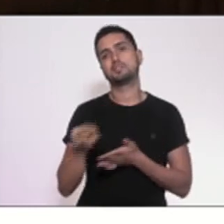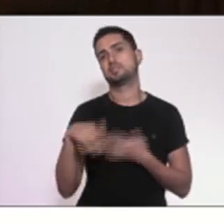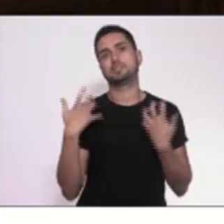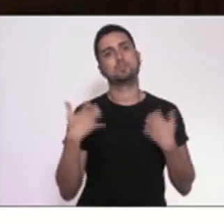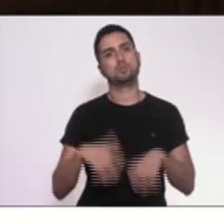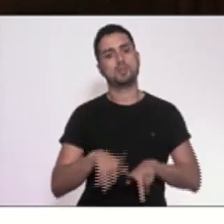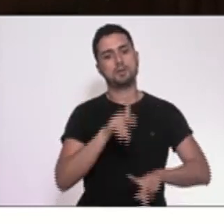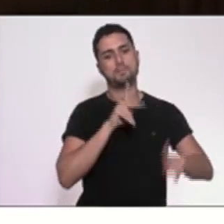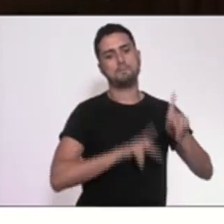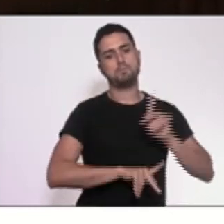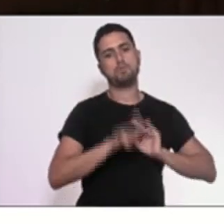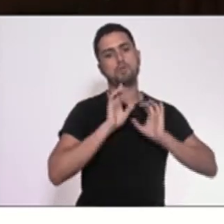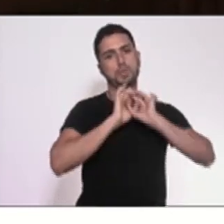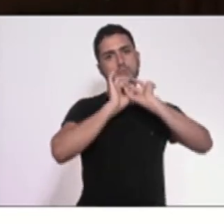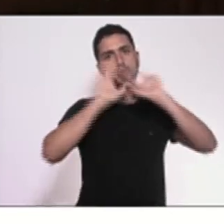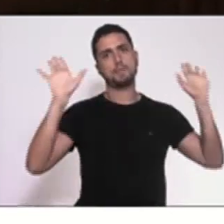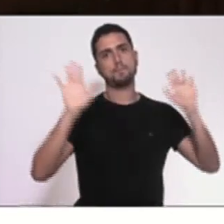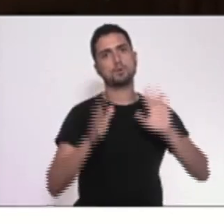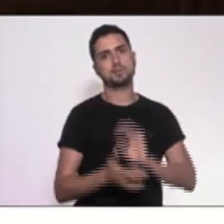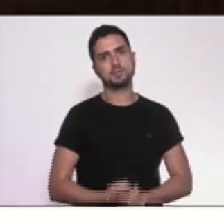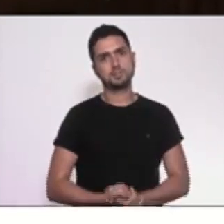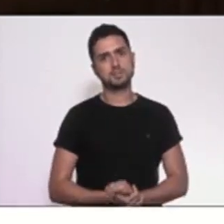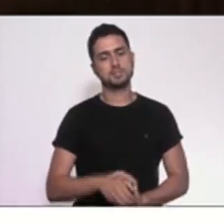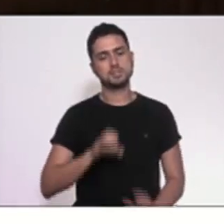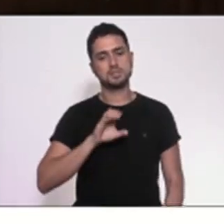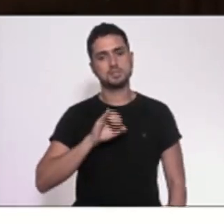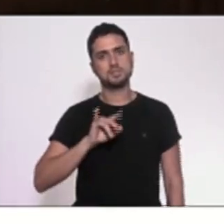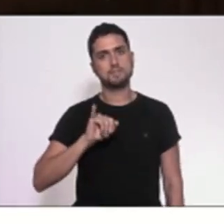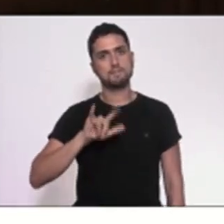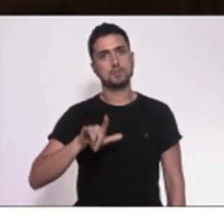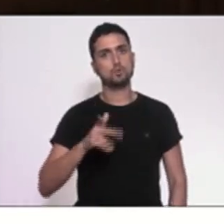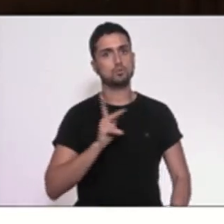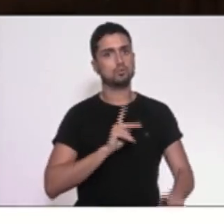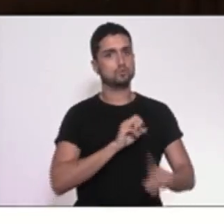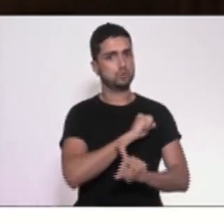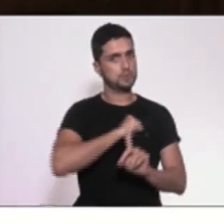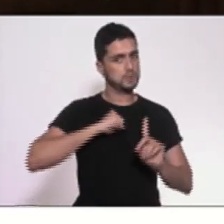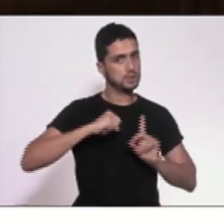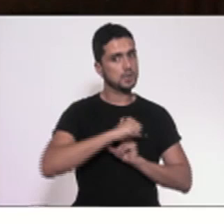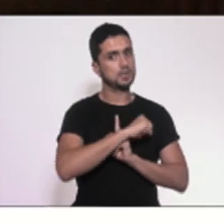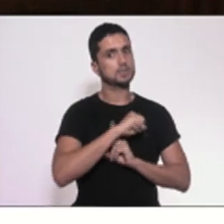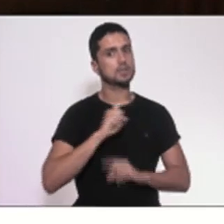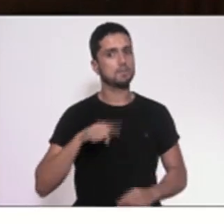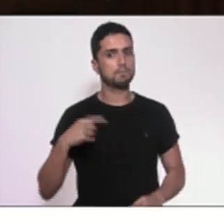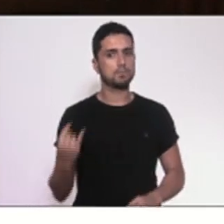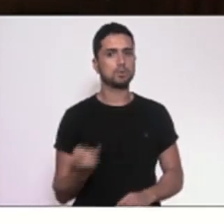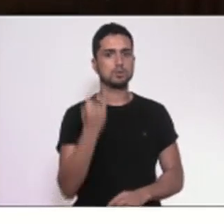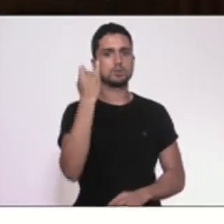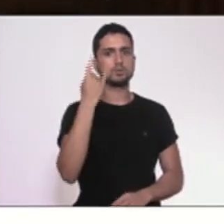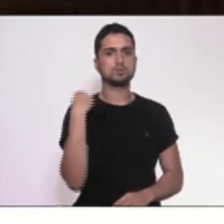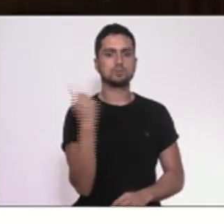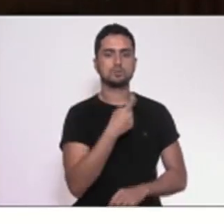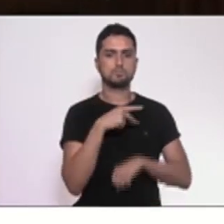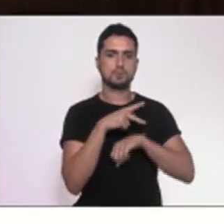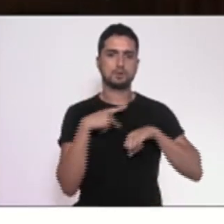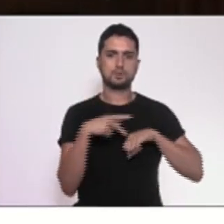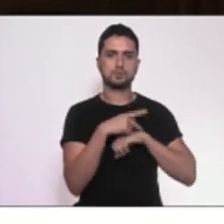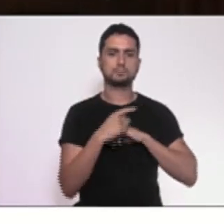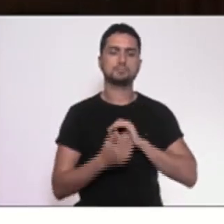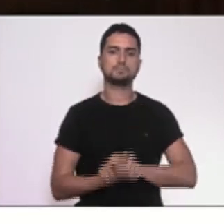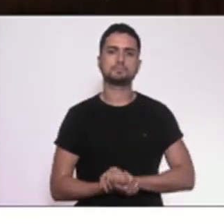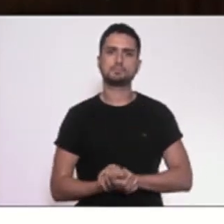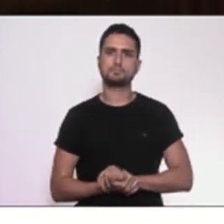dinâmica fundamental para a oxigenação da democracia, como uma dinâmica importante no nosso país. Só que não para por aí. O